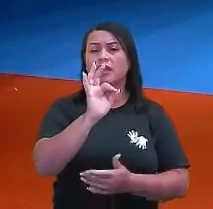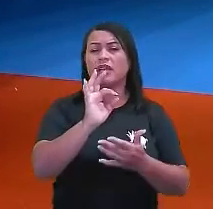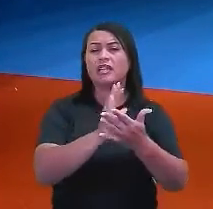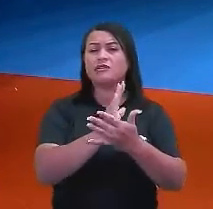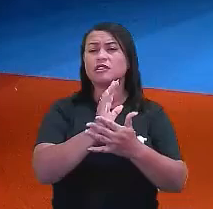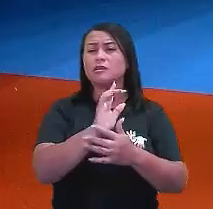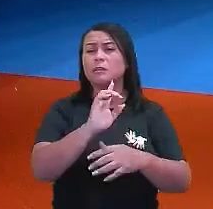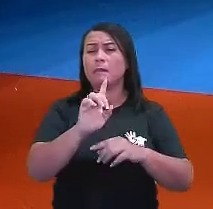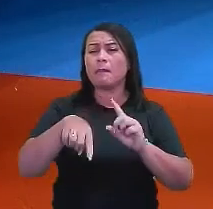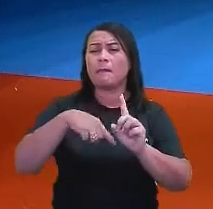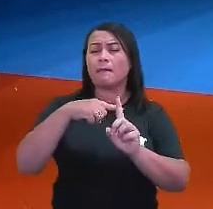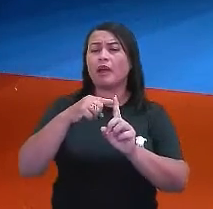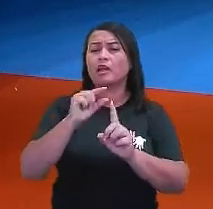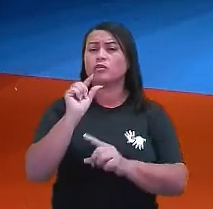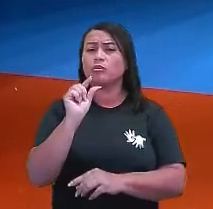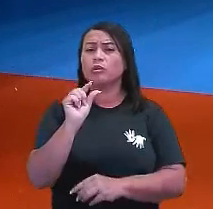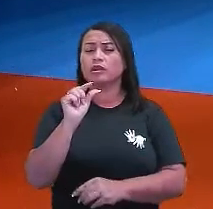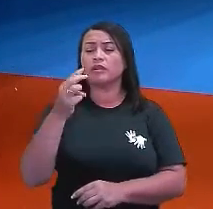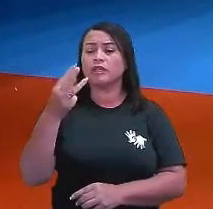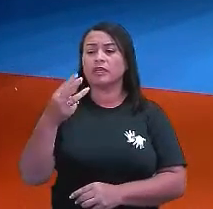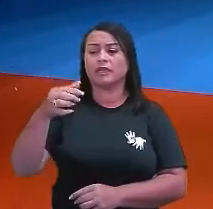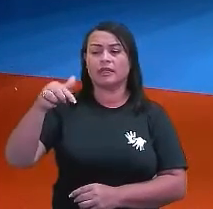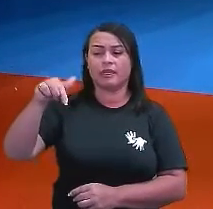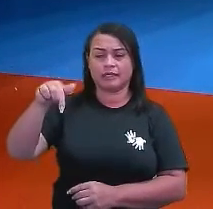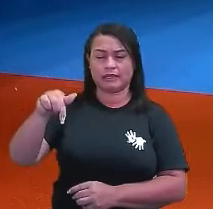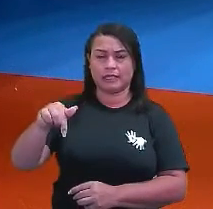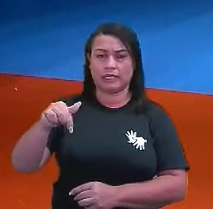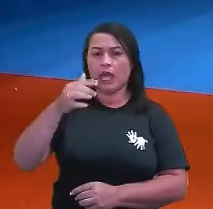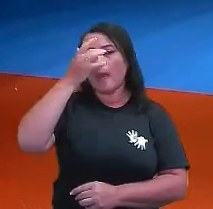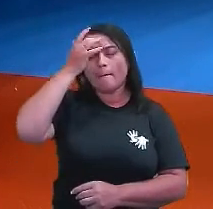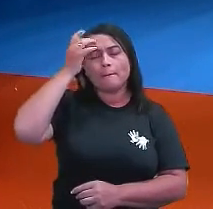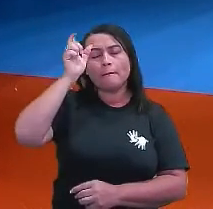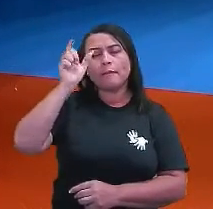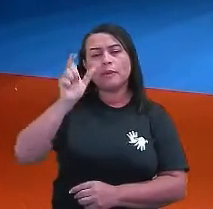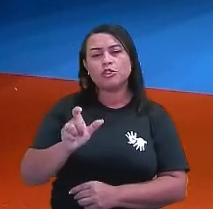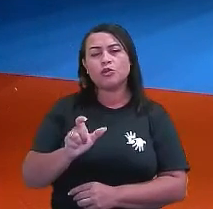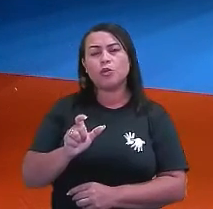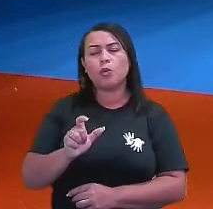de 37 graus. A temperatura de uma pessoa, quando ela